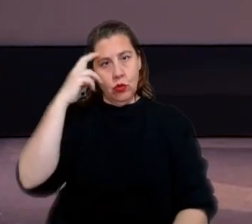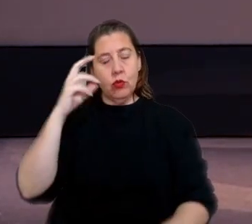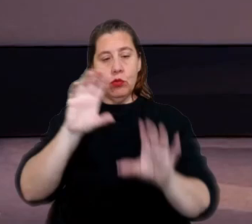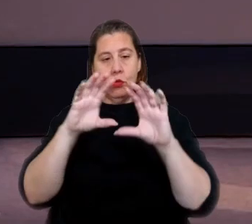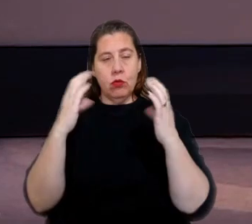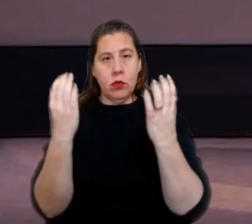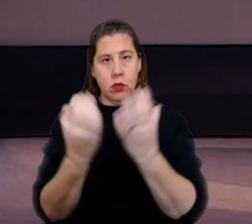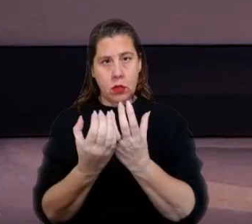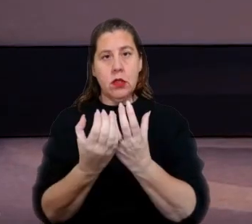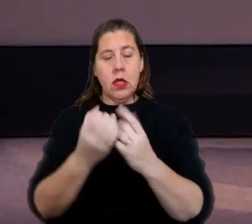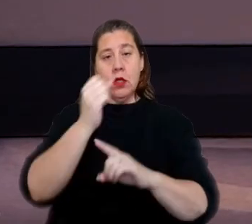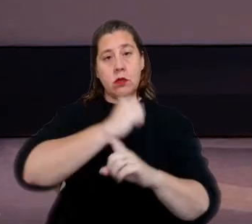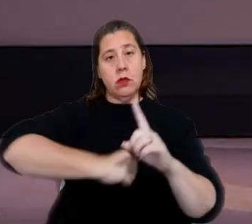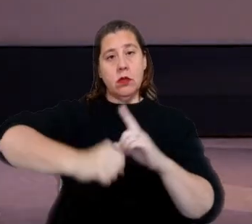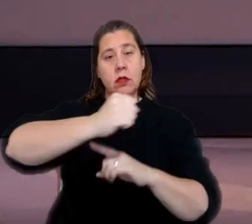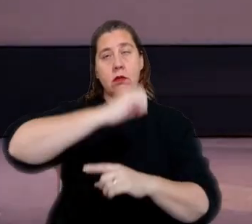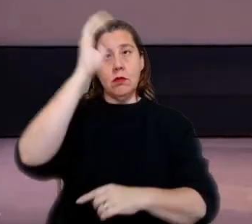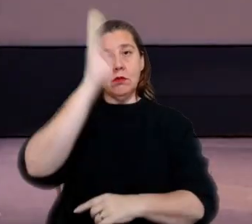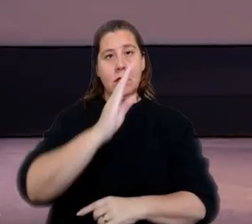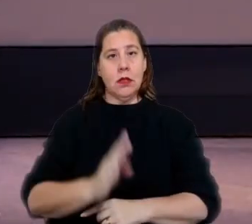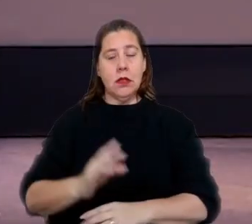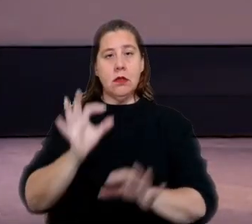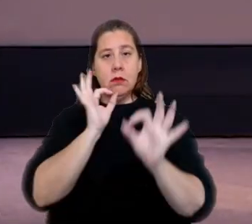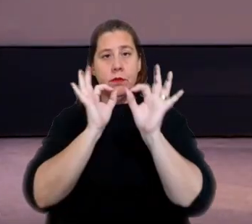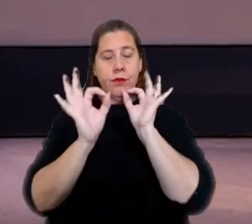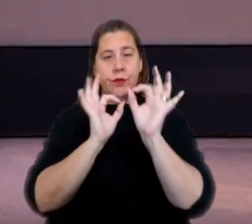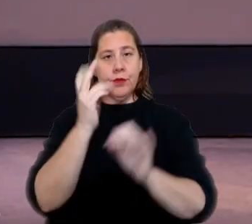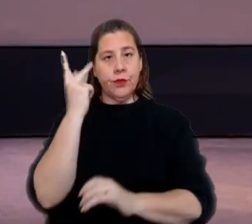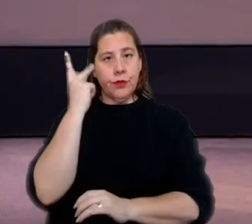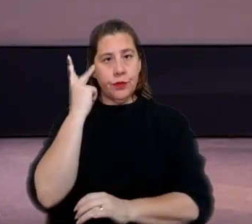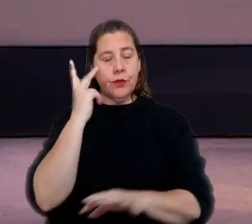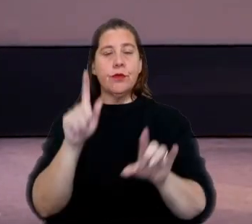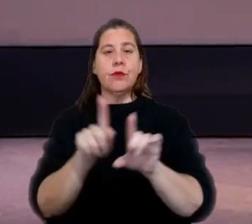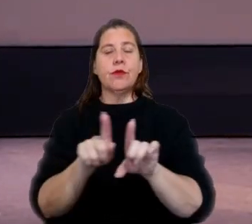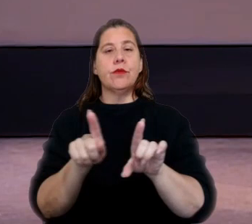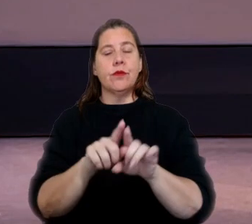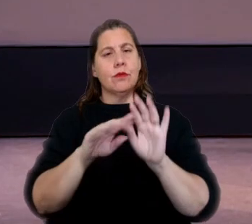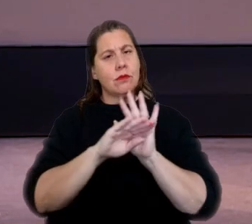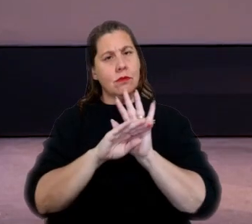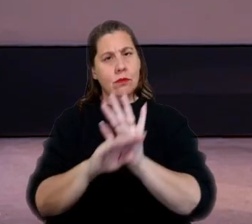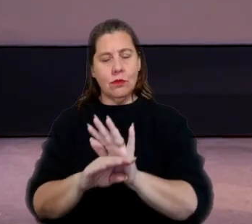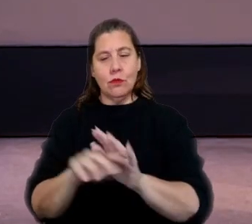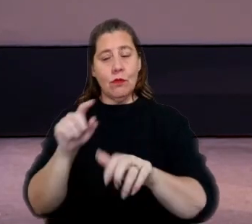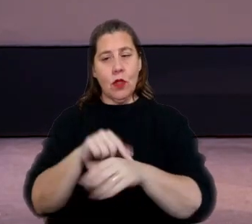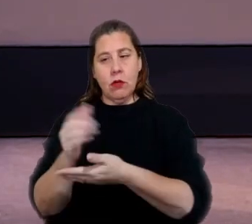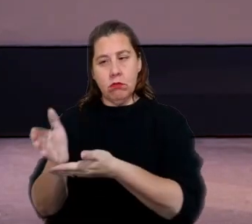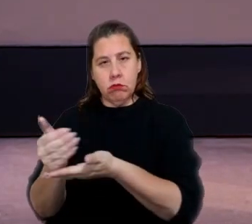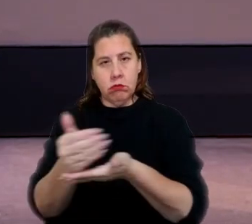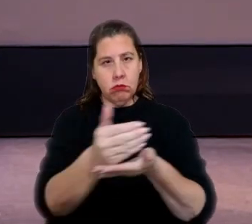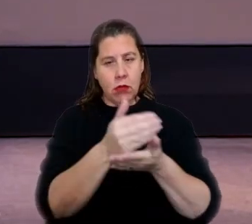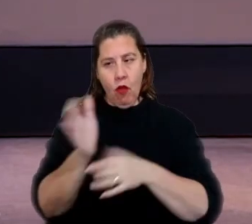de cultura e comunidade da Sociedade Brasileira de Psicanálise de São Paulo, que também ajuda muito